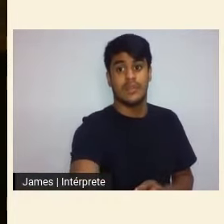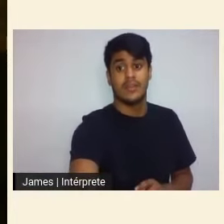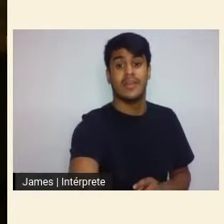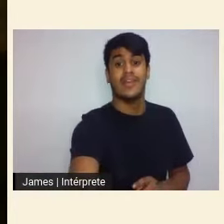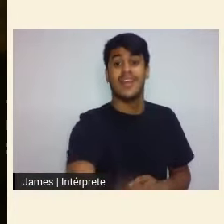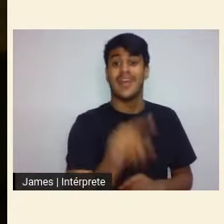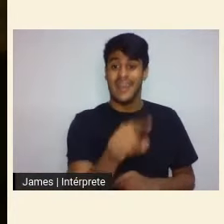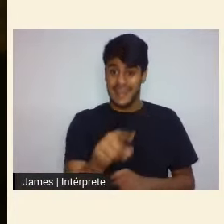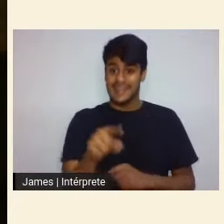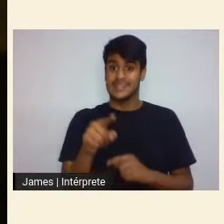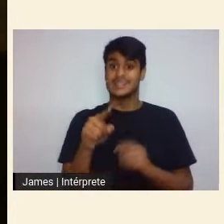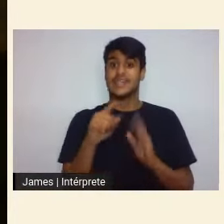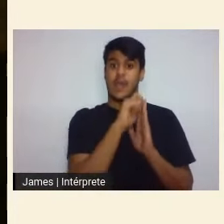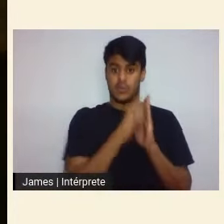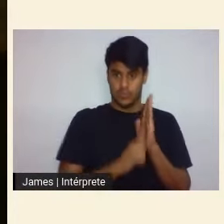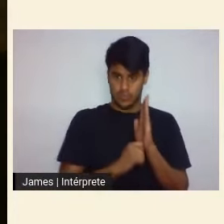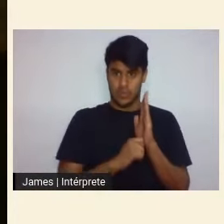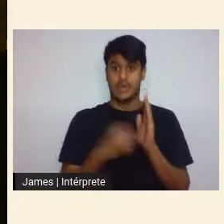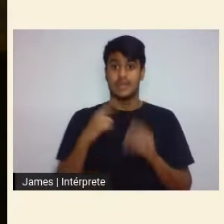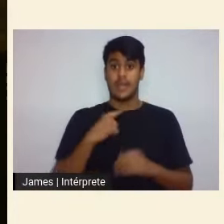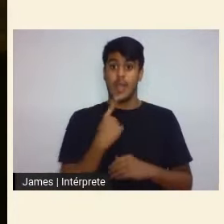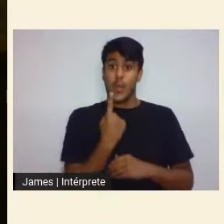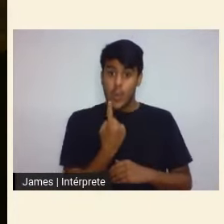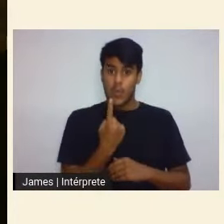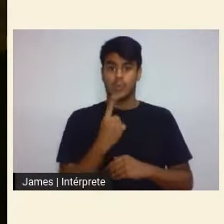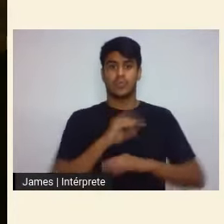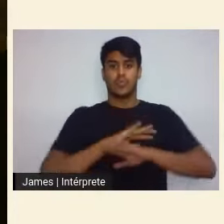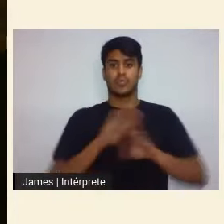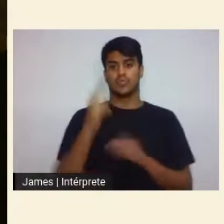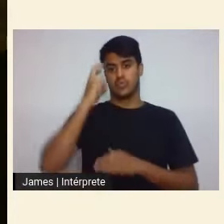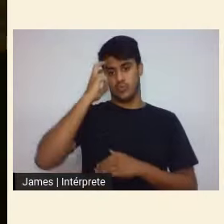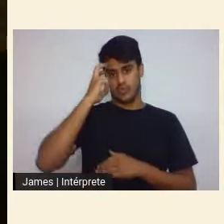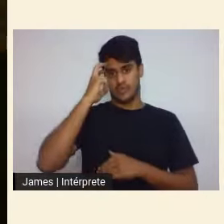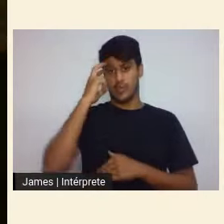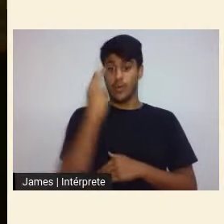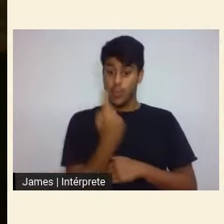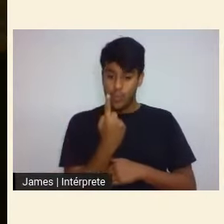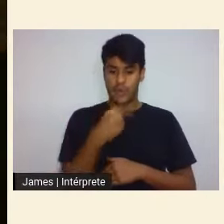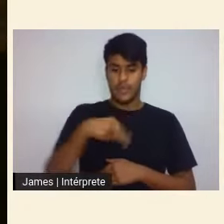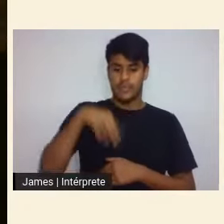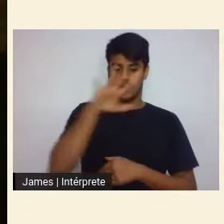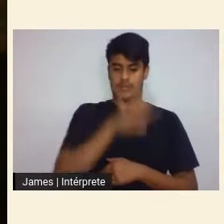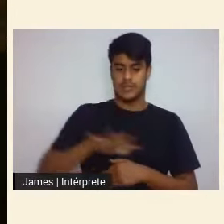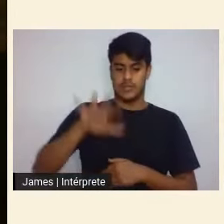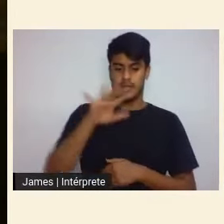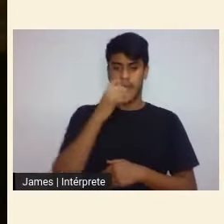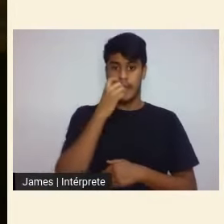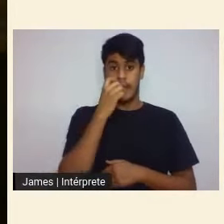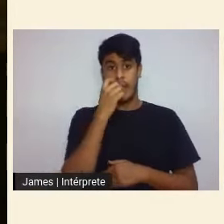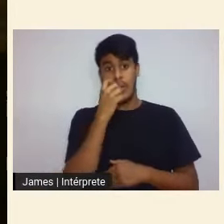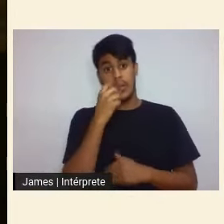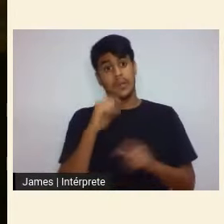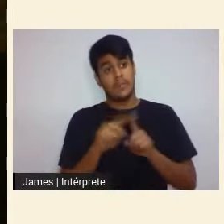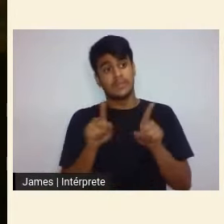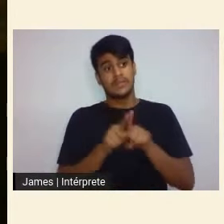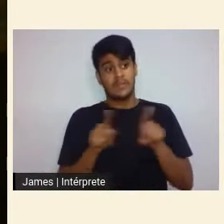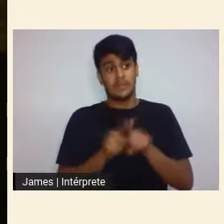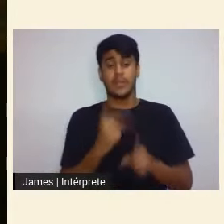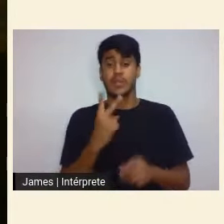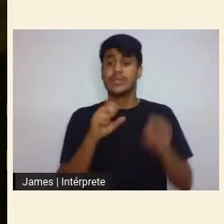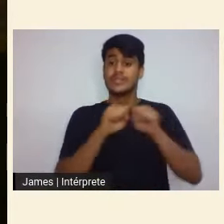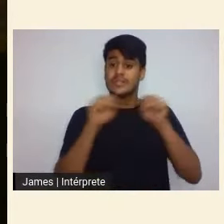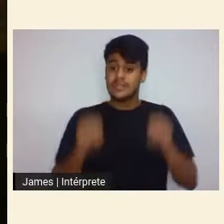só cultura e uma só nacionalidade, mas dois sistemas de organização econômica e social que não